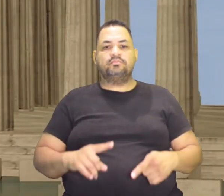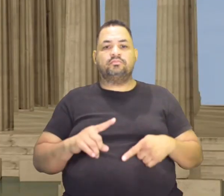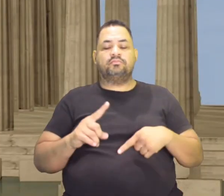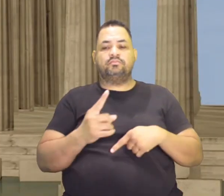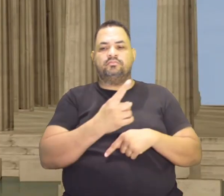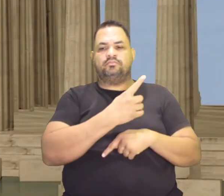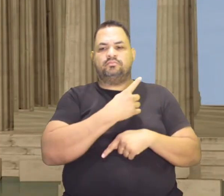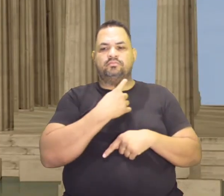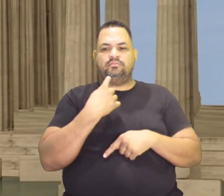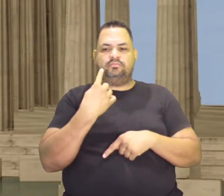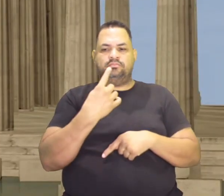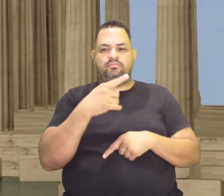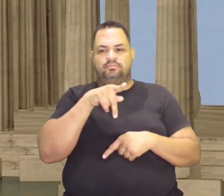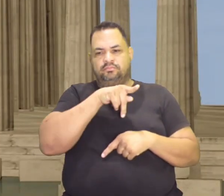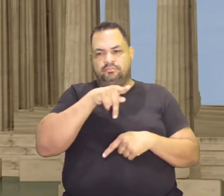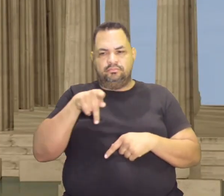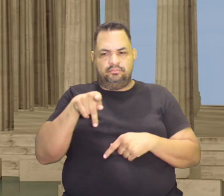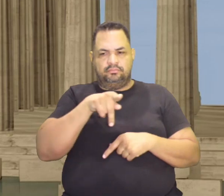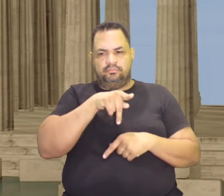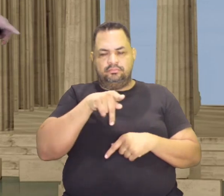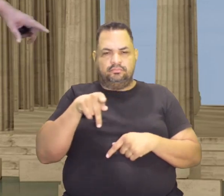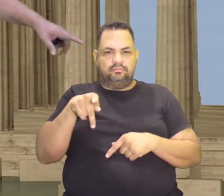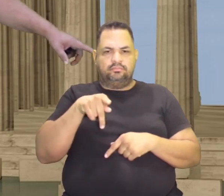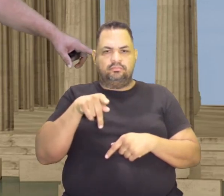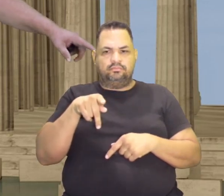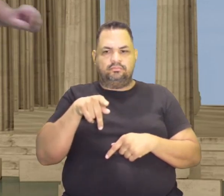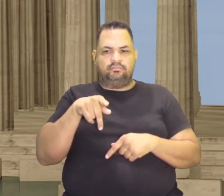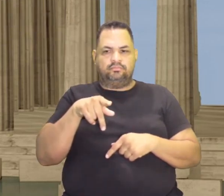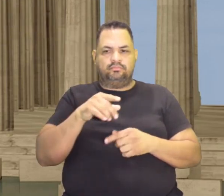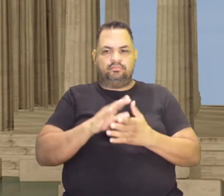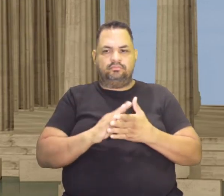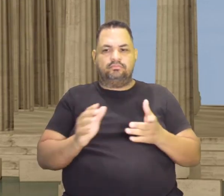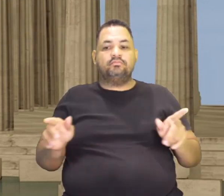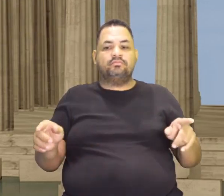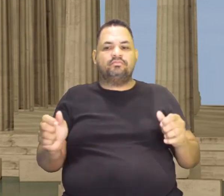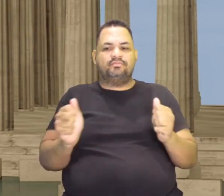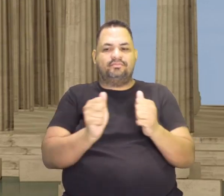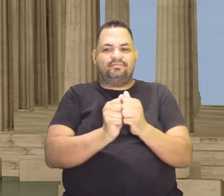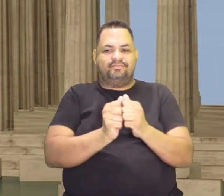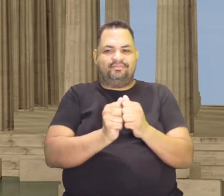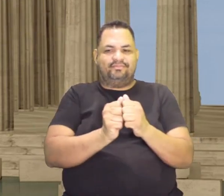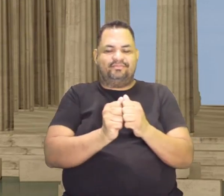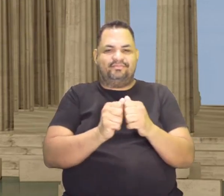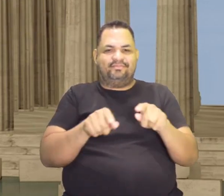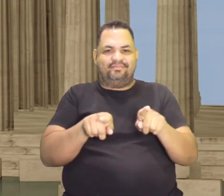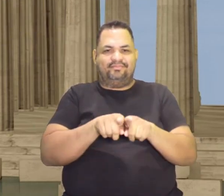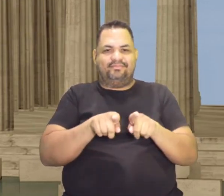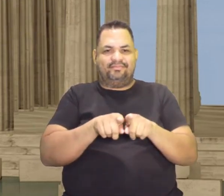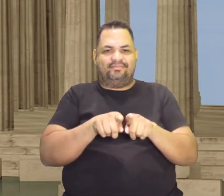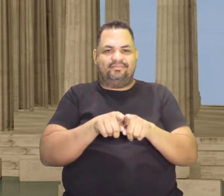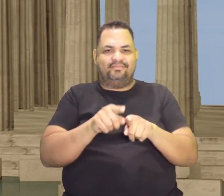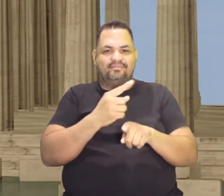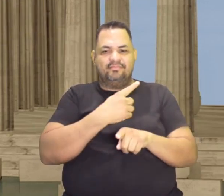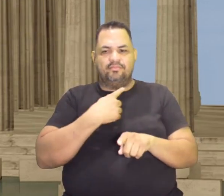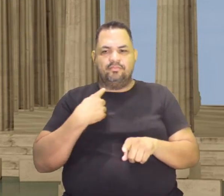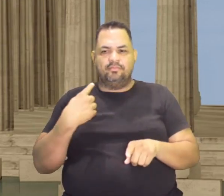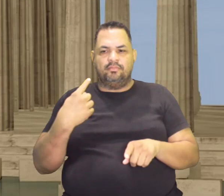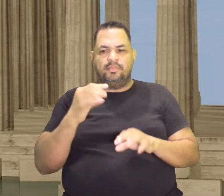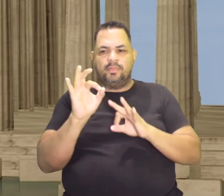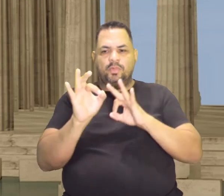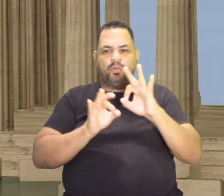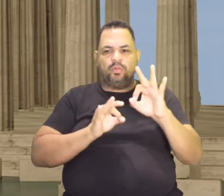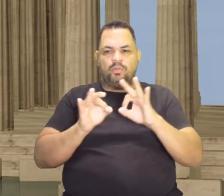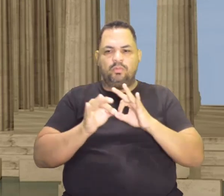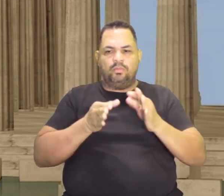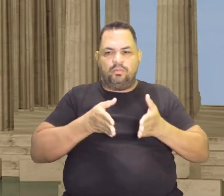Aí, nós professores, incluindo o professor Sam também, a gente já coloca aqui um caminho, prepara